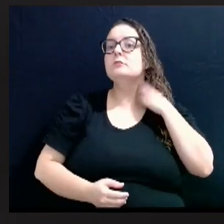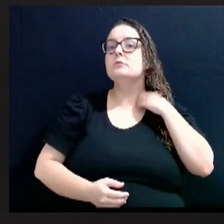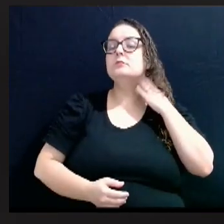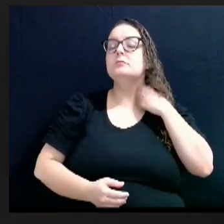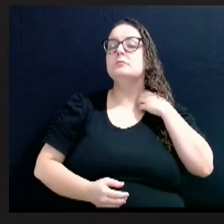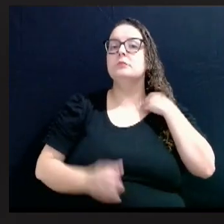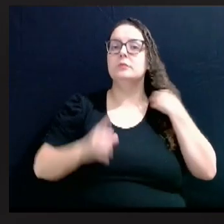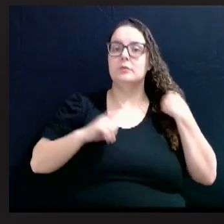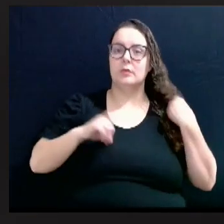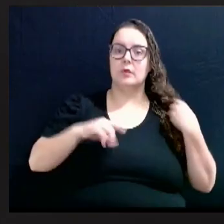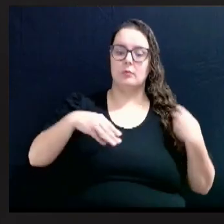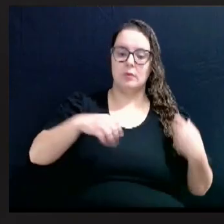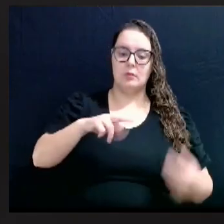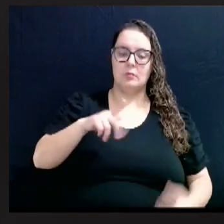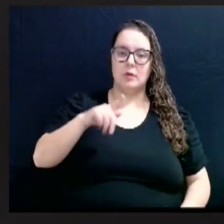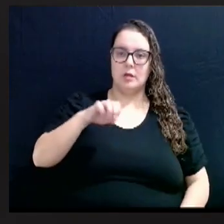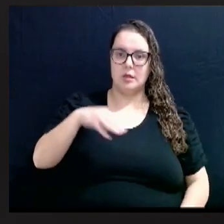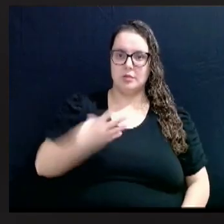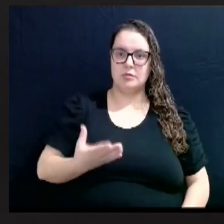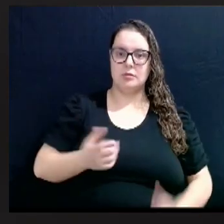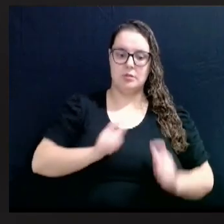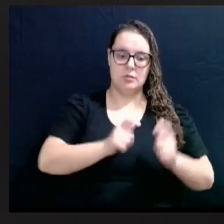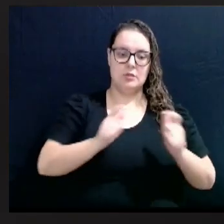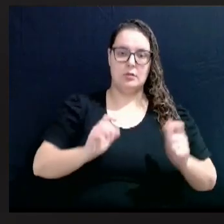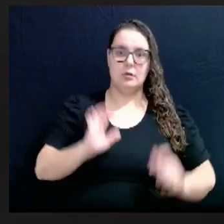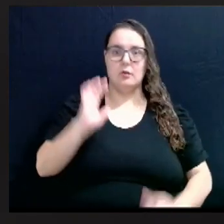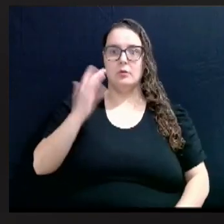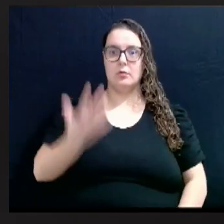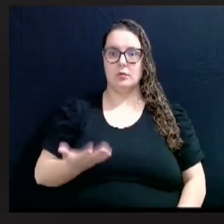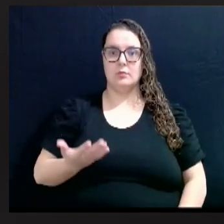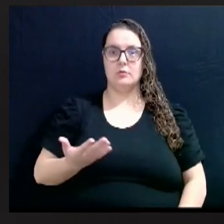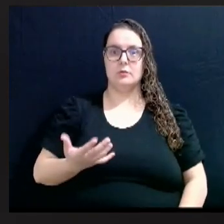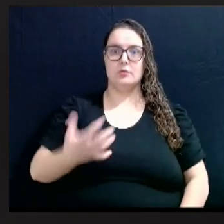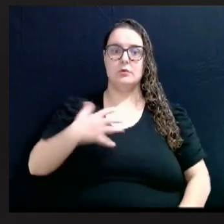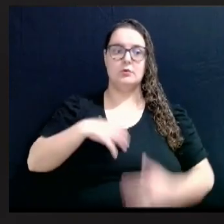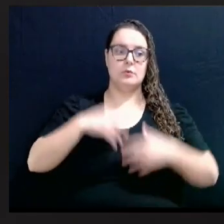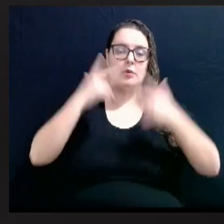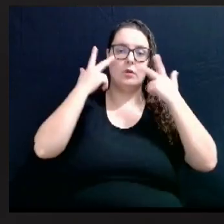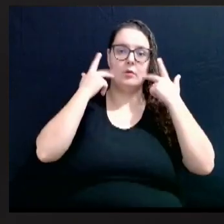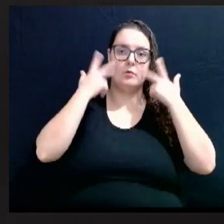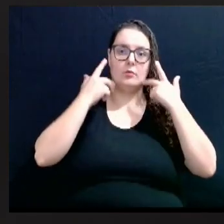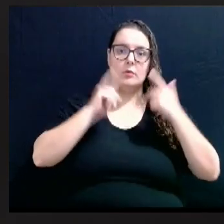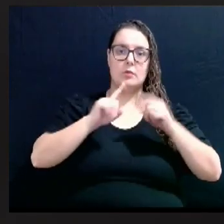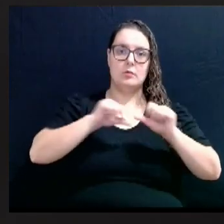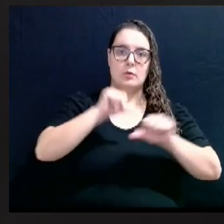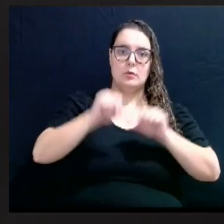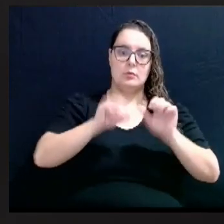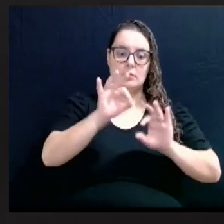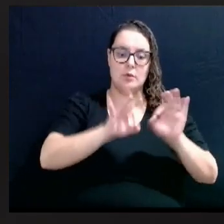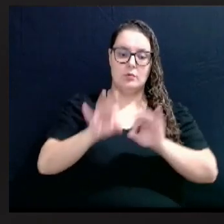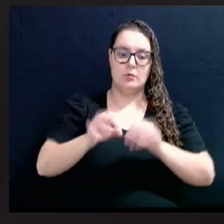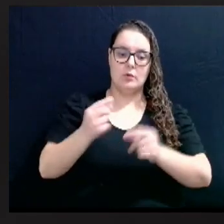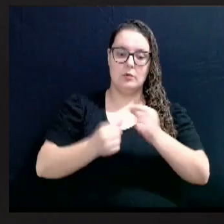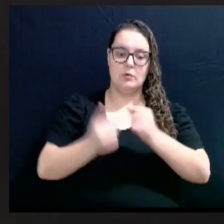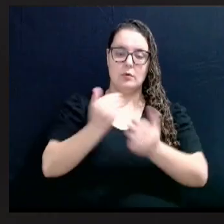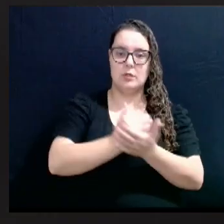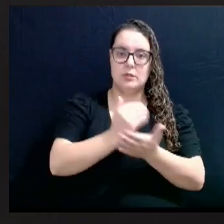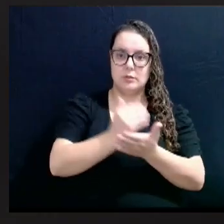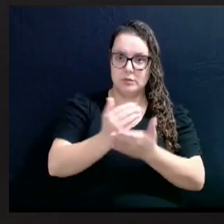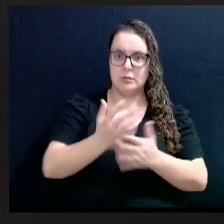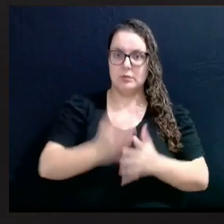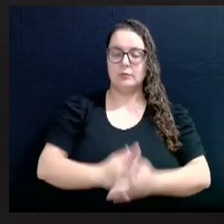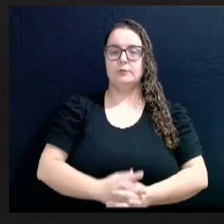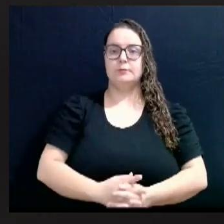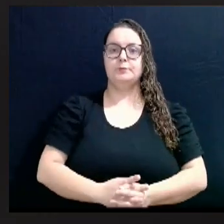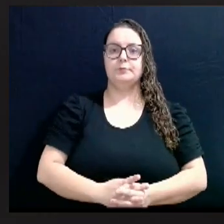nesses aumentos que pode ocorrer de forma tranquila, sem alterar o seu planejamento financeiro. Tá? E aí nós temos